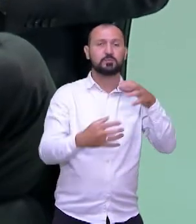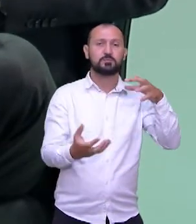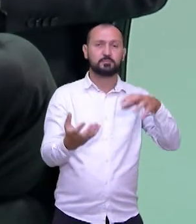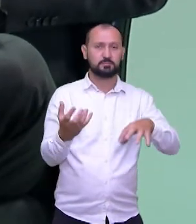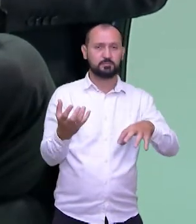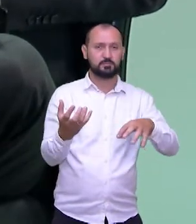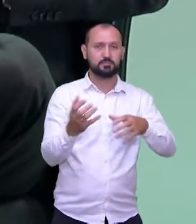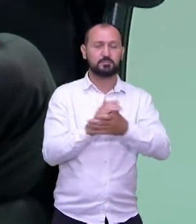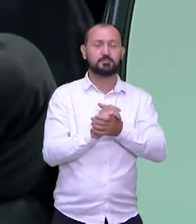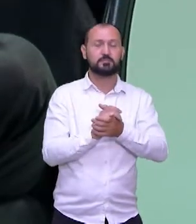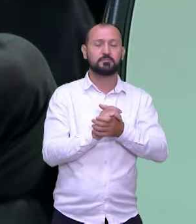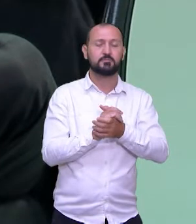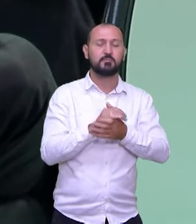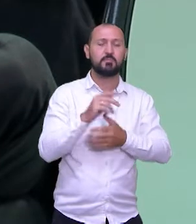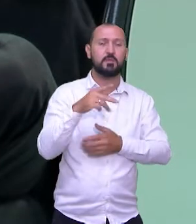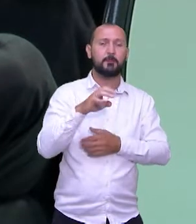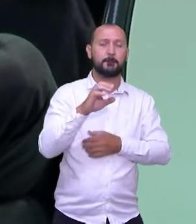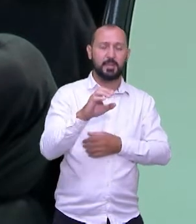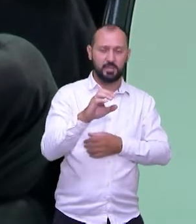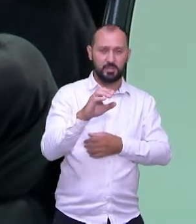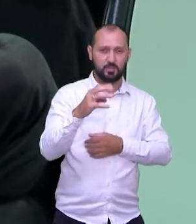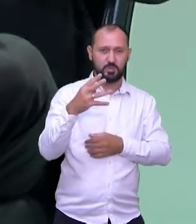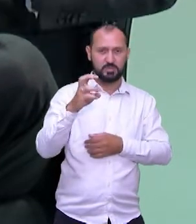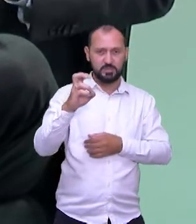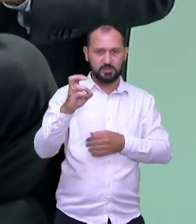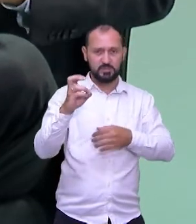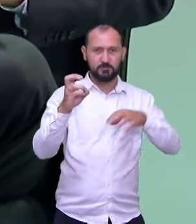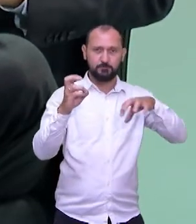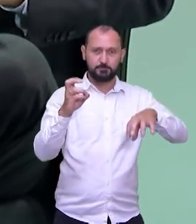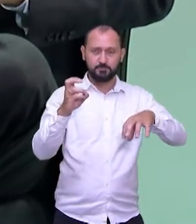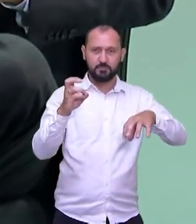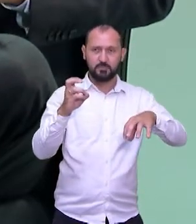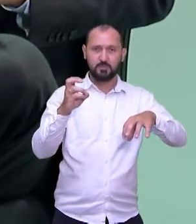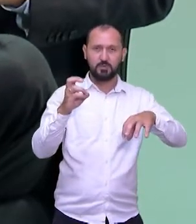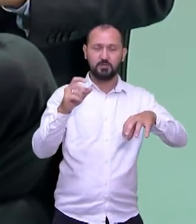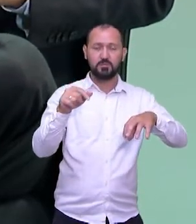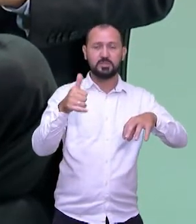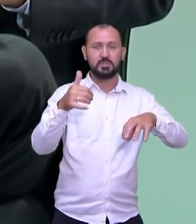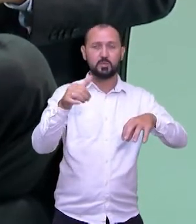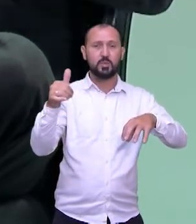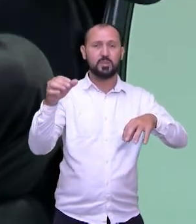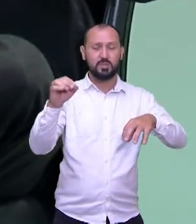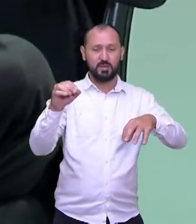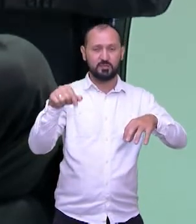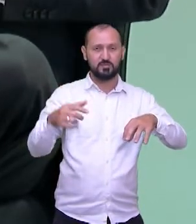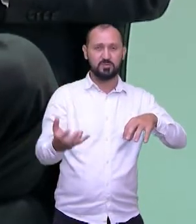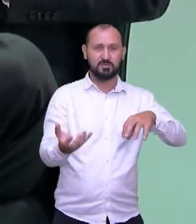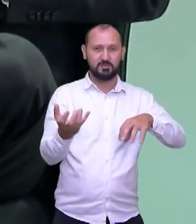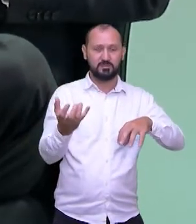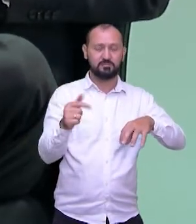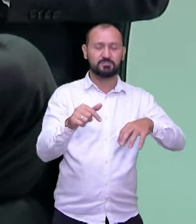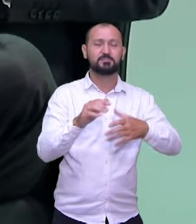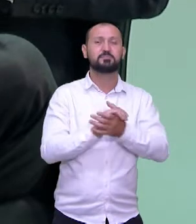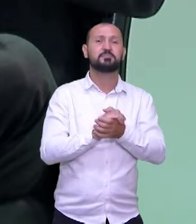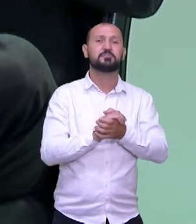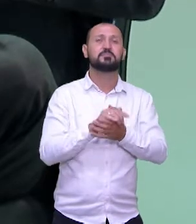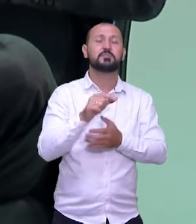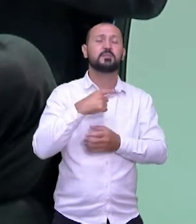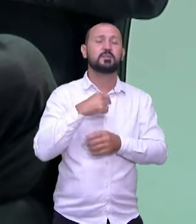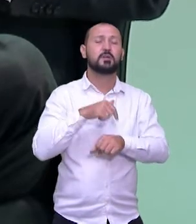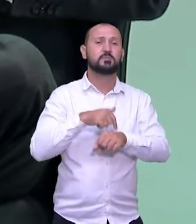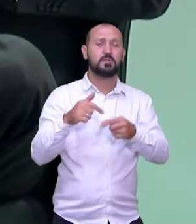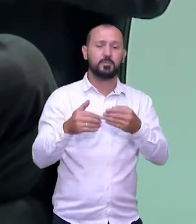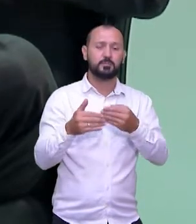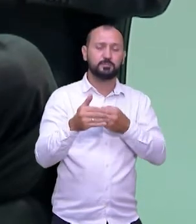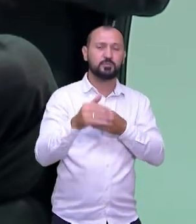no Congresso Nacional. PEC 45 na Câmara, PEC 110 no Senado. PEC 45, nós